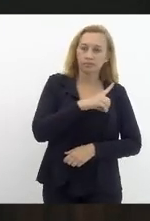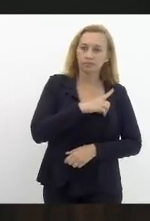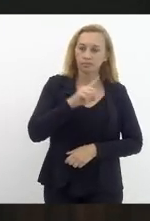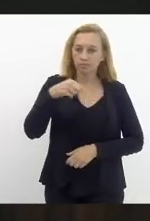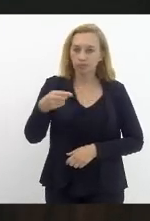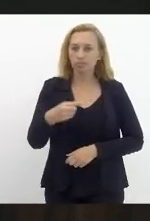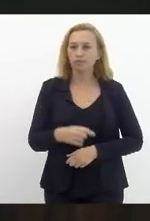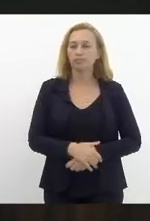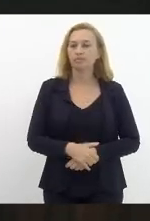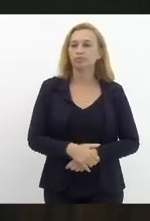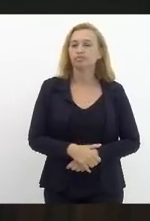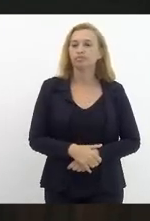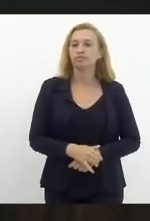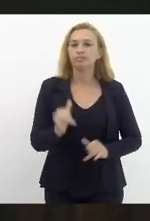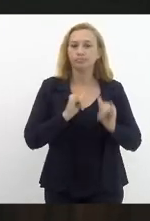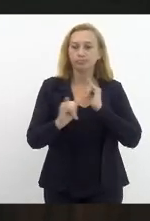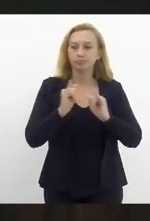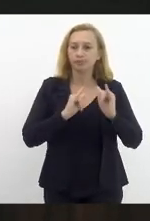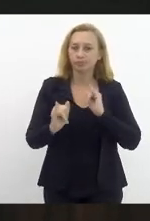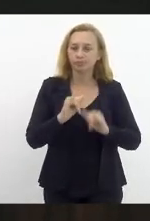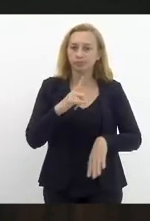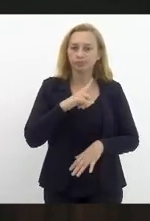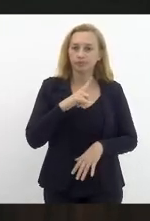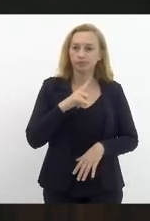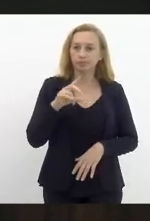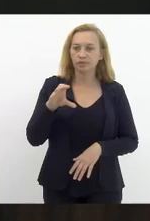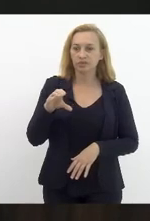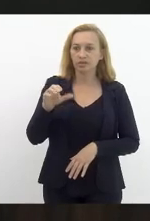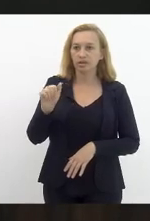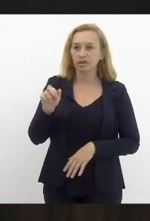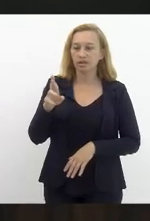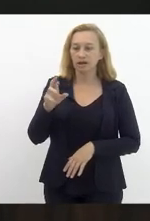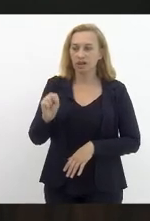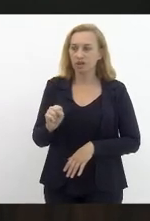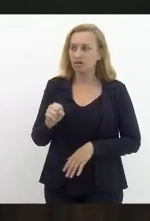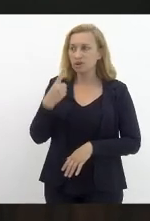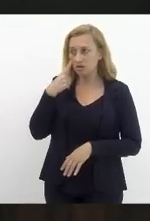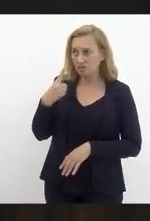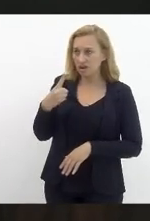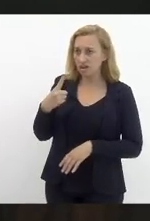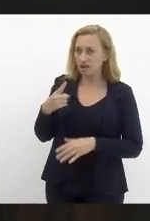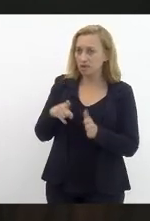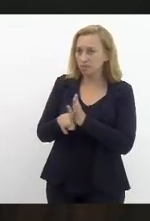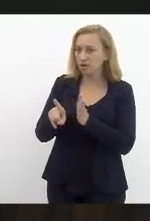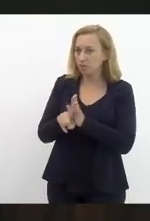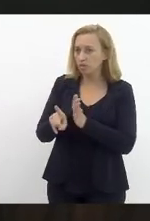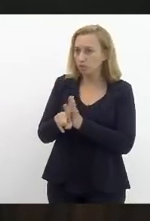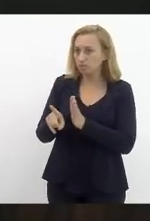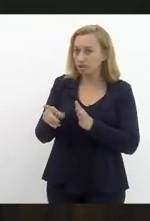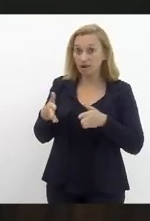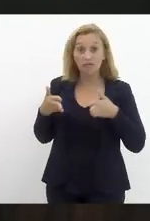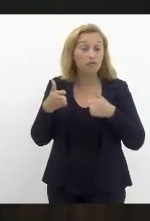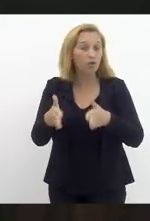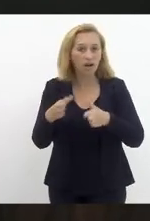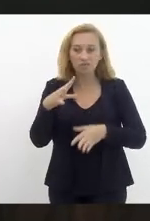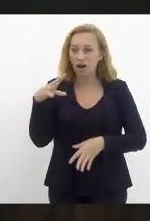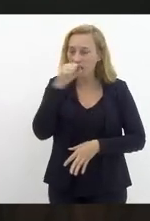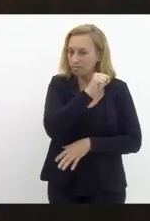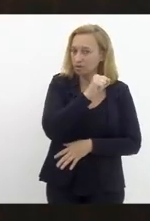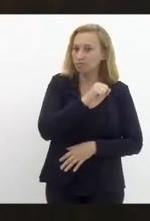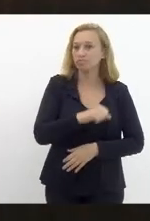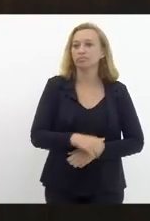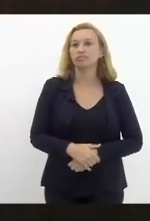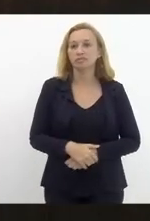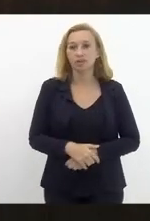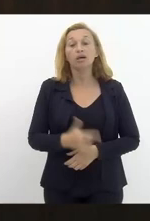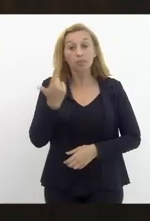todo. Informar se existem cargos, você vê que as perguntas não têm uma brechinha. Informar. É o esqueleto